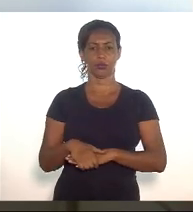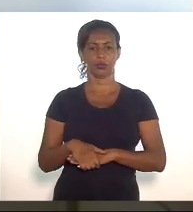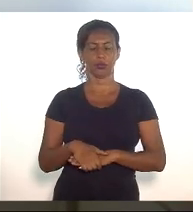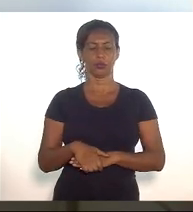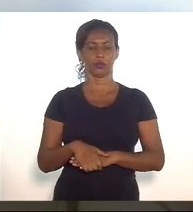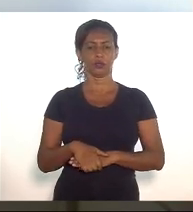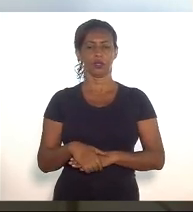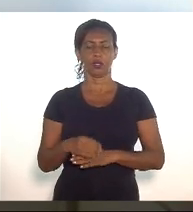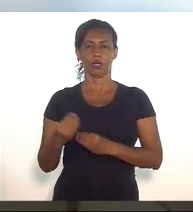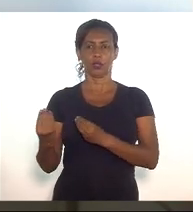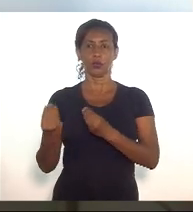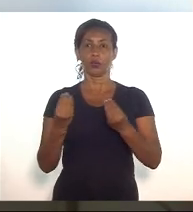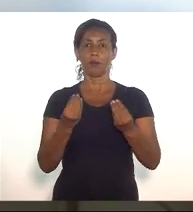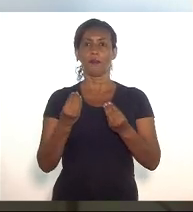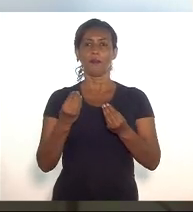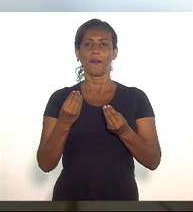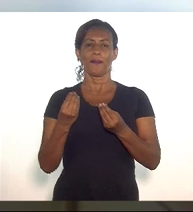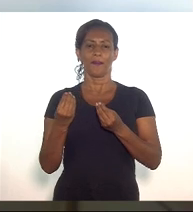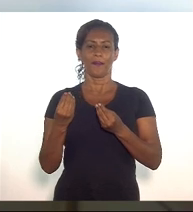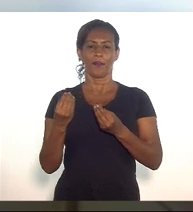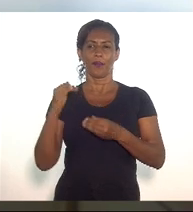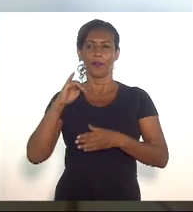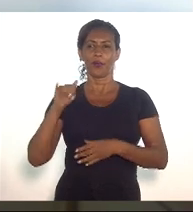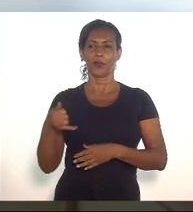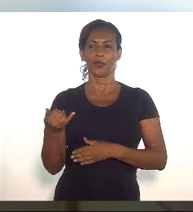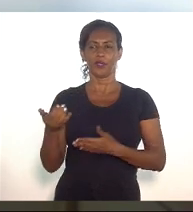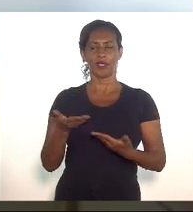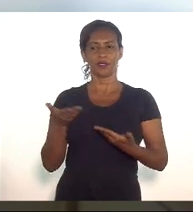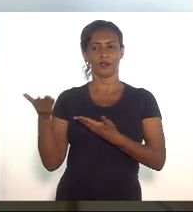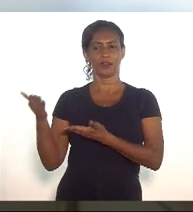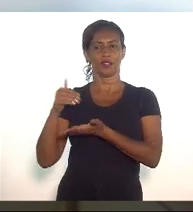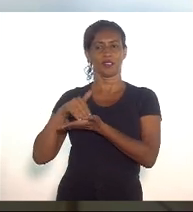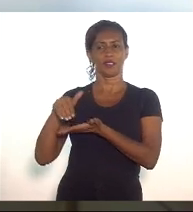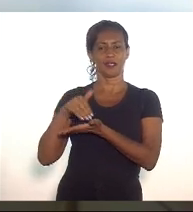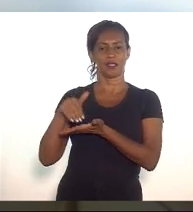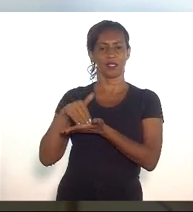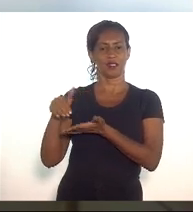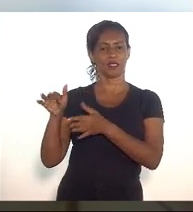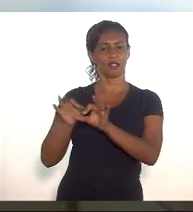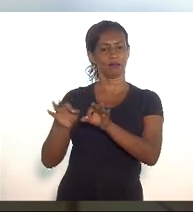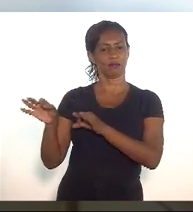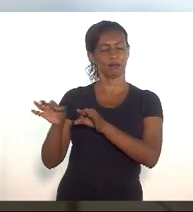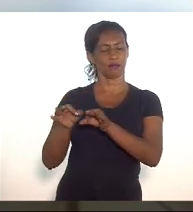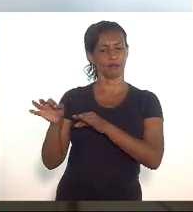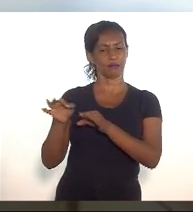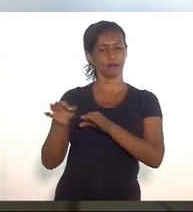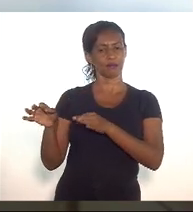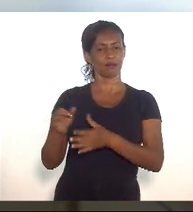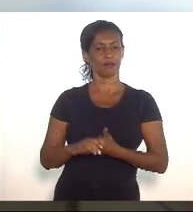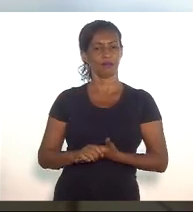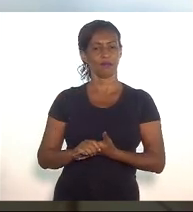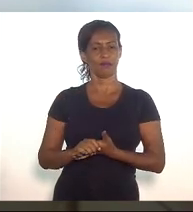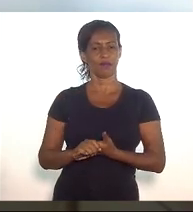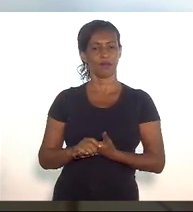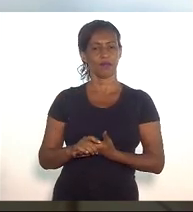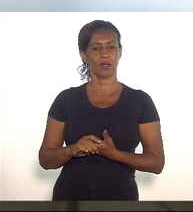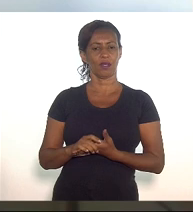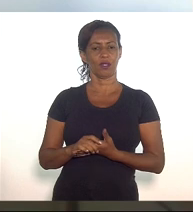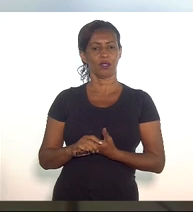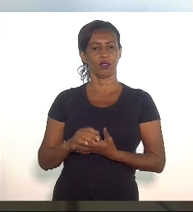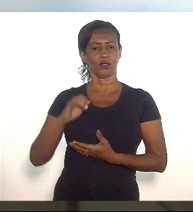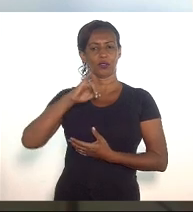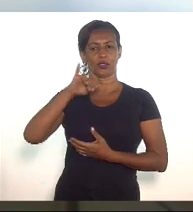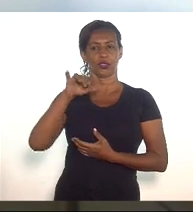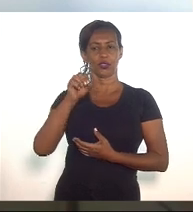concedo a palavra ao senhor secretário de Planejamento, doutor José Luiz